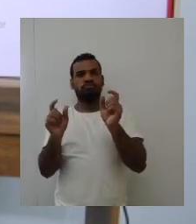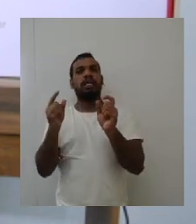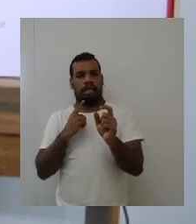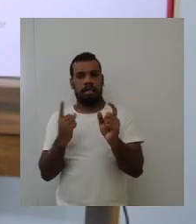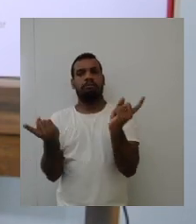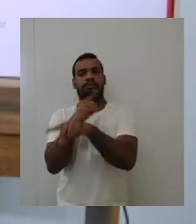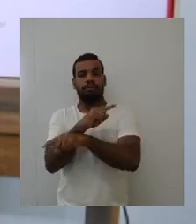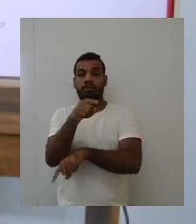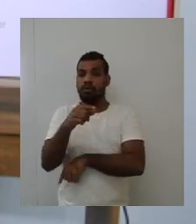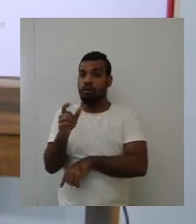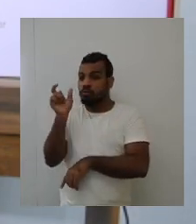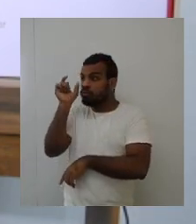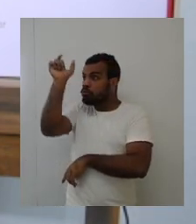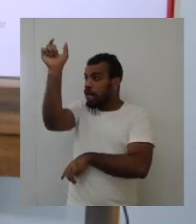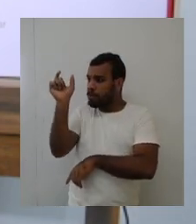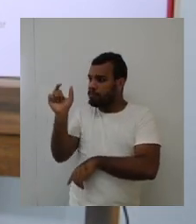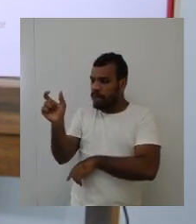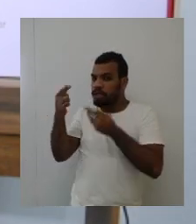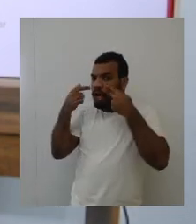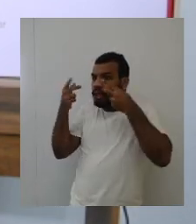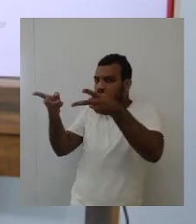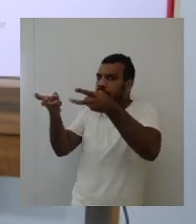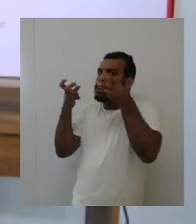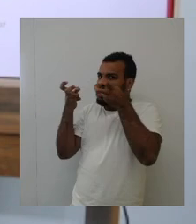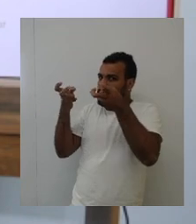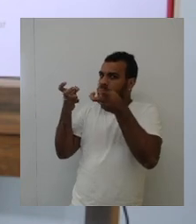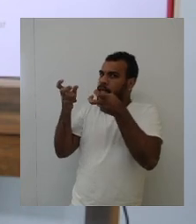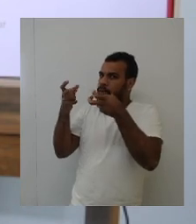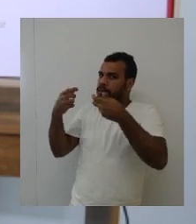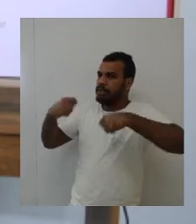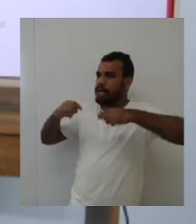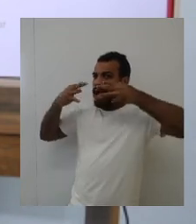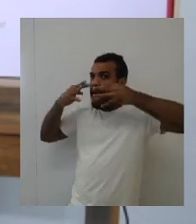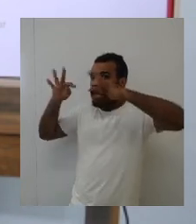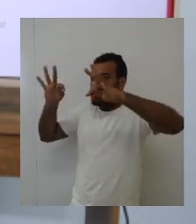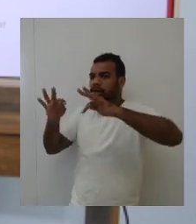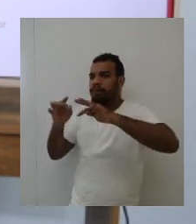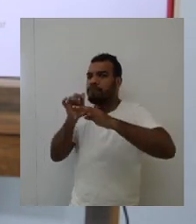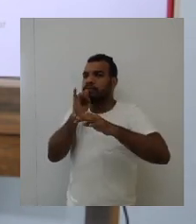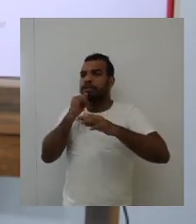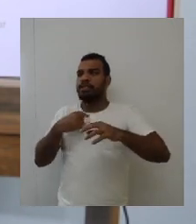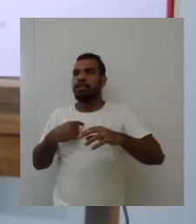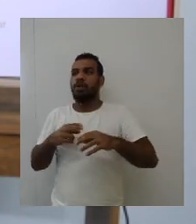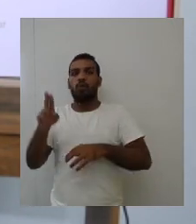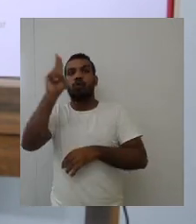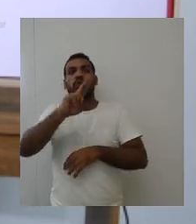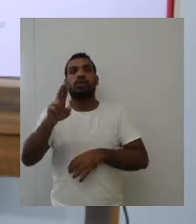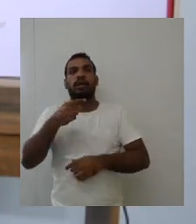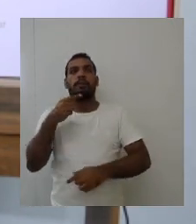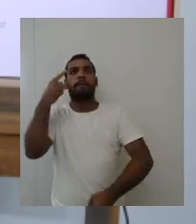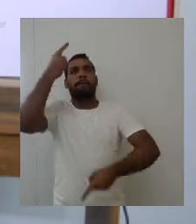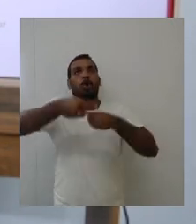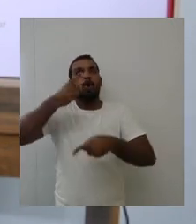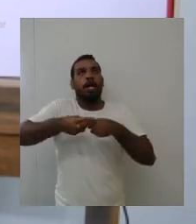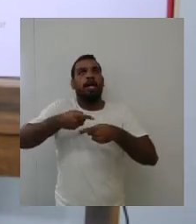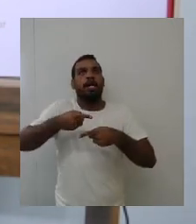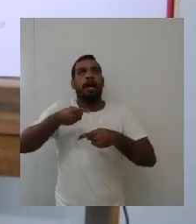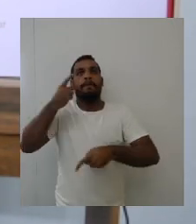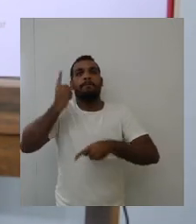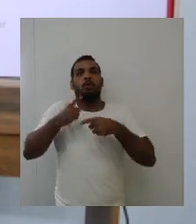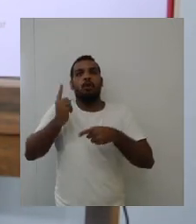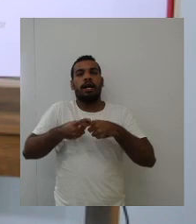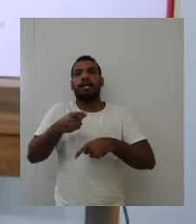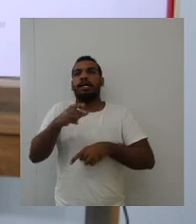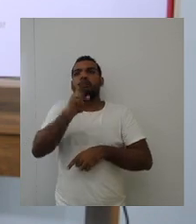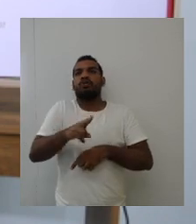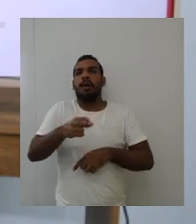atentos ao uso da conjunção. Por quê? Porque utilizar o porquê não significa que eu estou expressando em várias